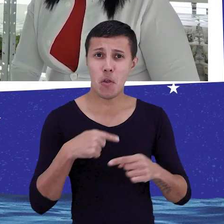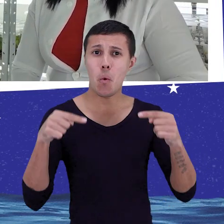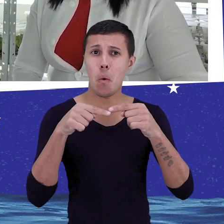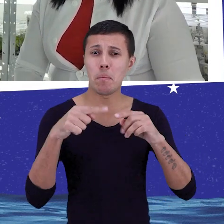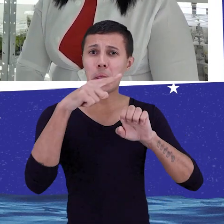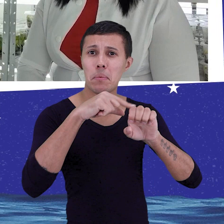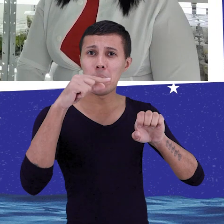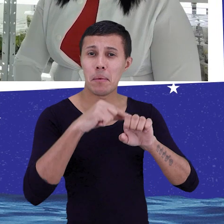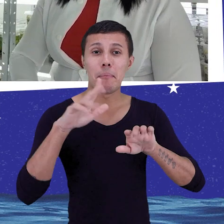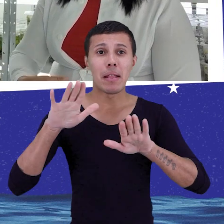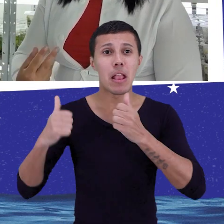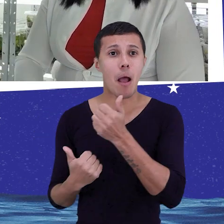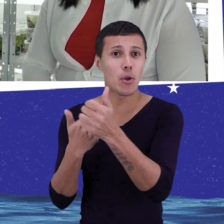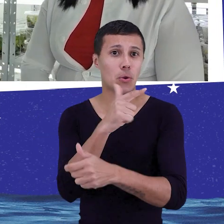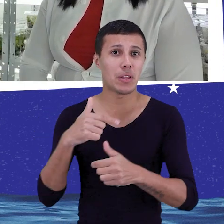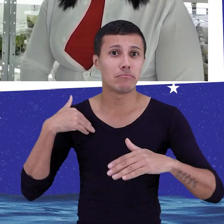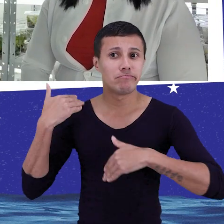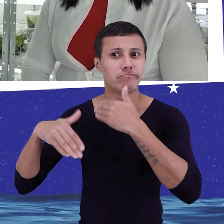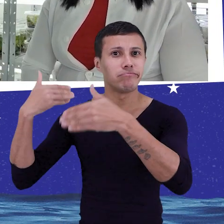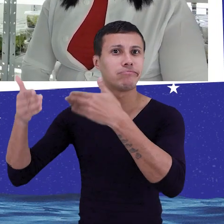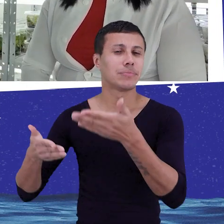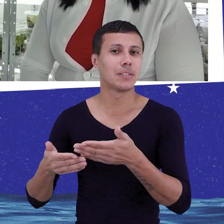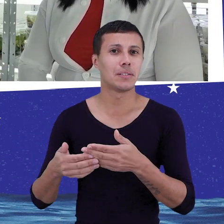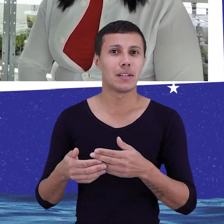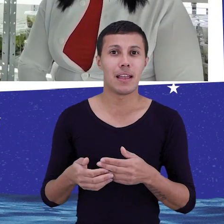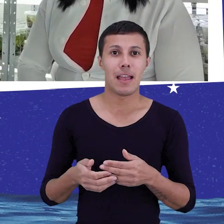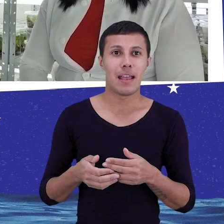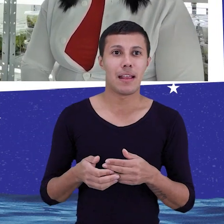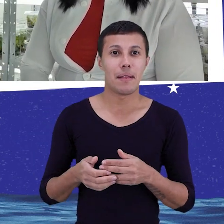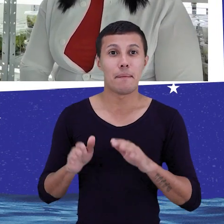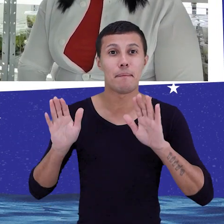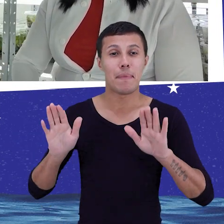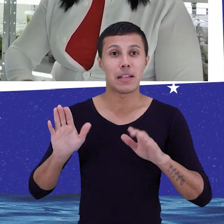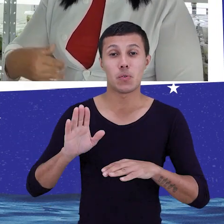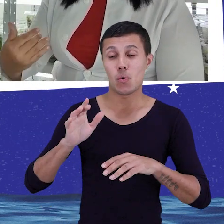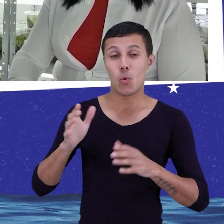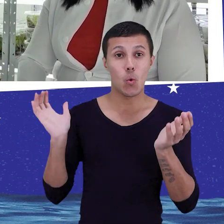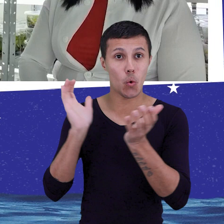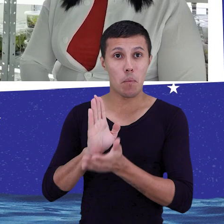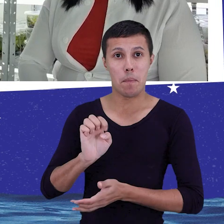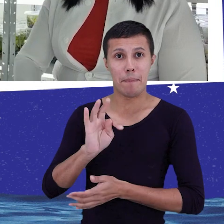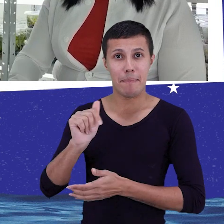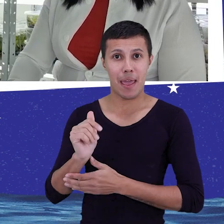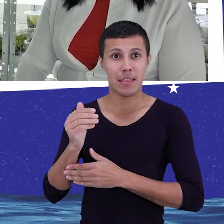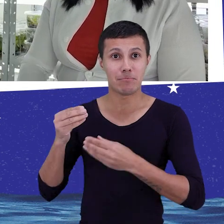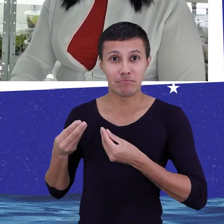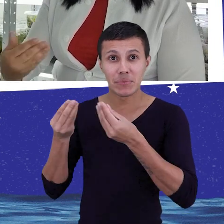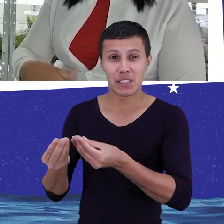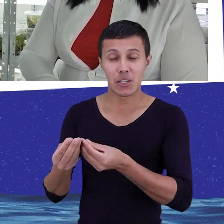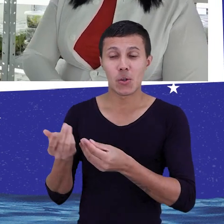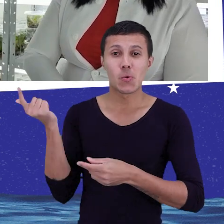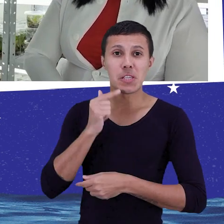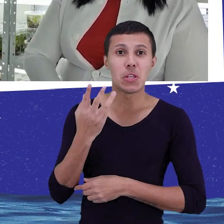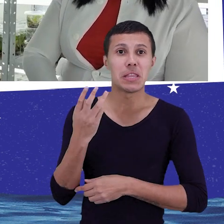apoio, né, para desenvolver. Foi uma realidade que o pessoal da Betaí colocou para a gente, que foram disponibilizados 30